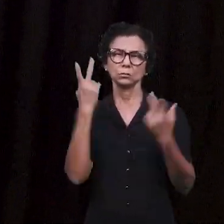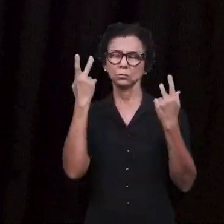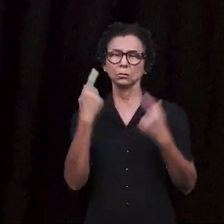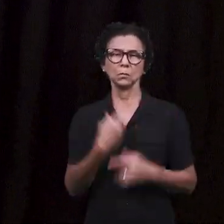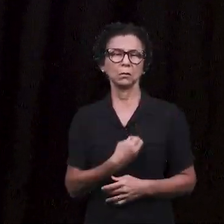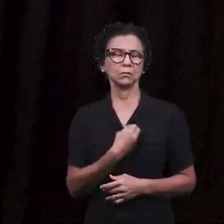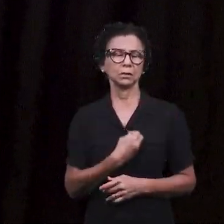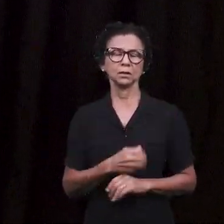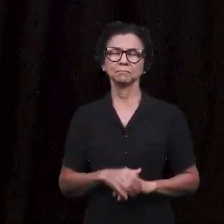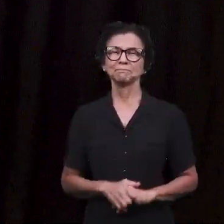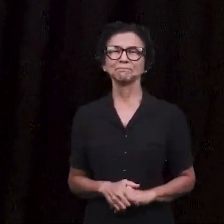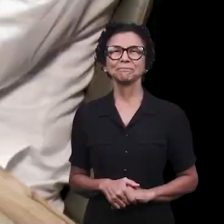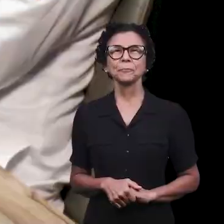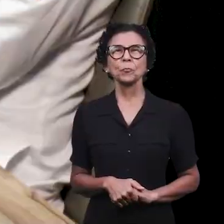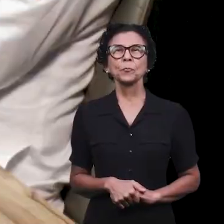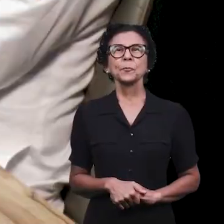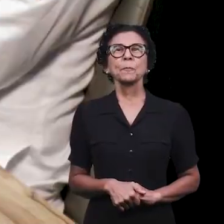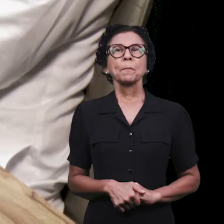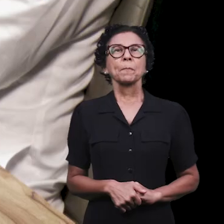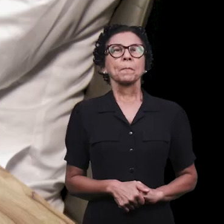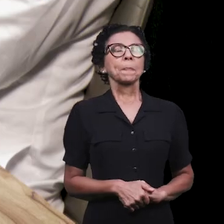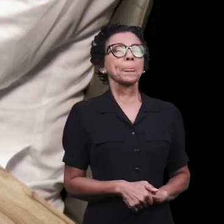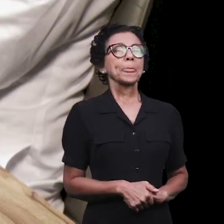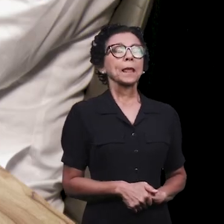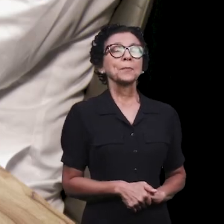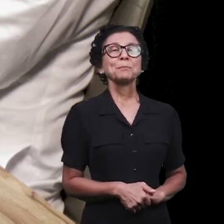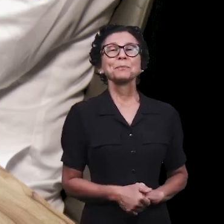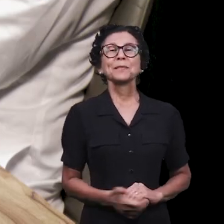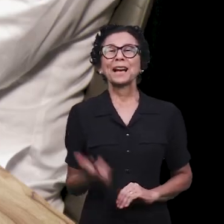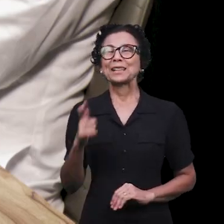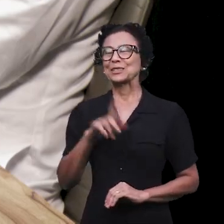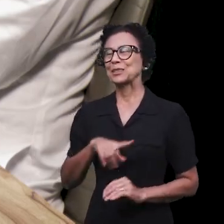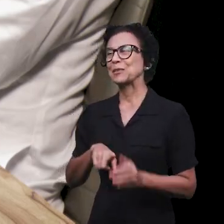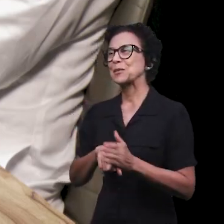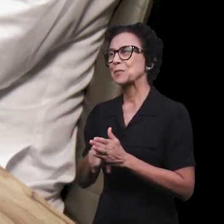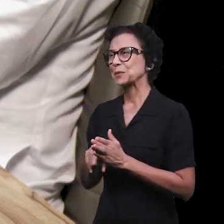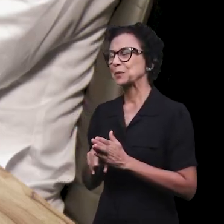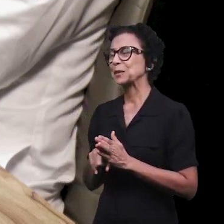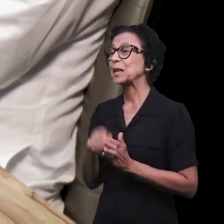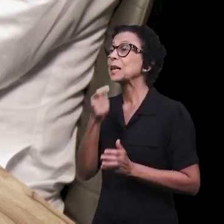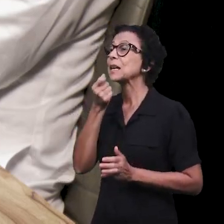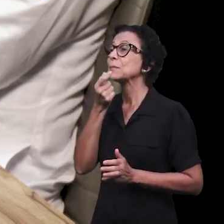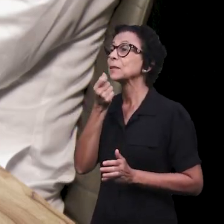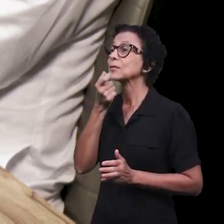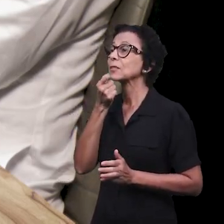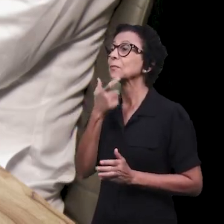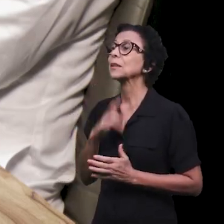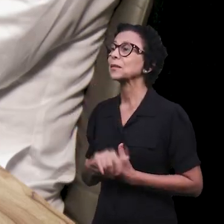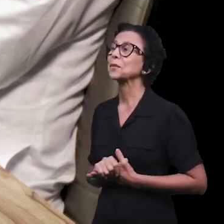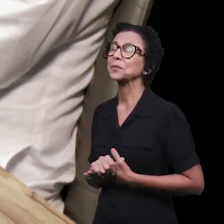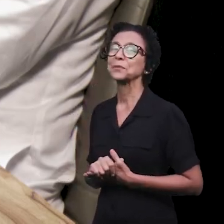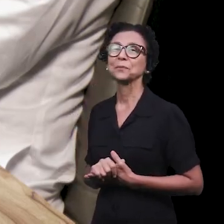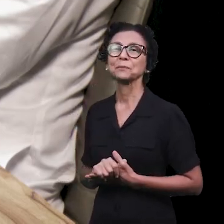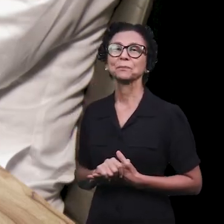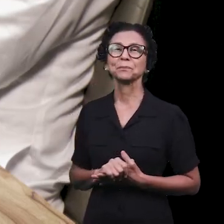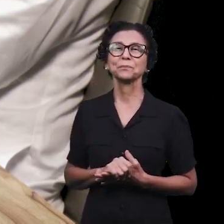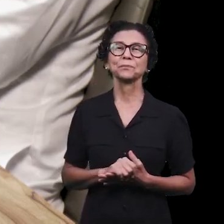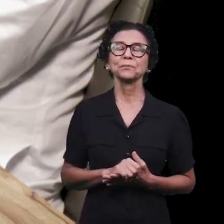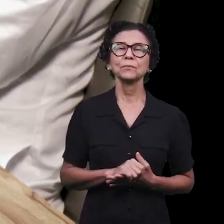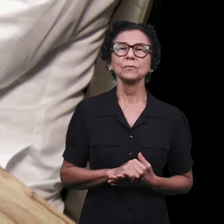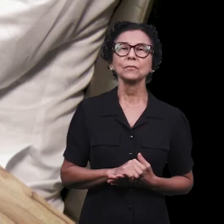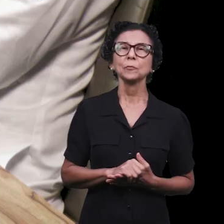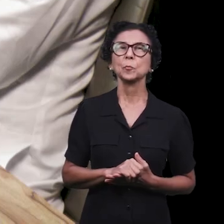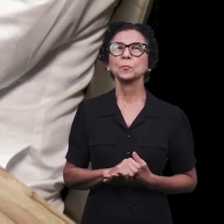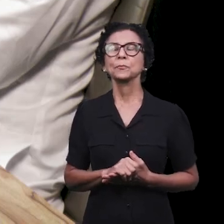maneira normal. E em relação ao medicamento, vou entrar assim só rapidinho. Esse medicamento,